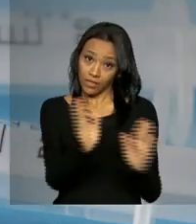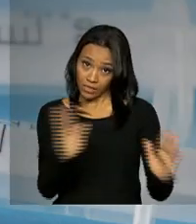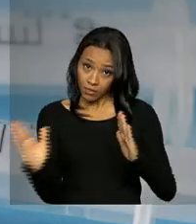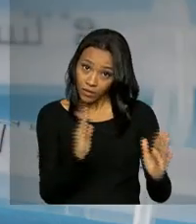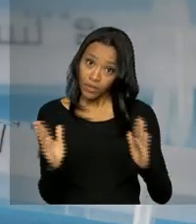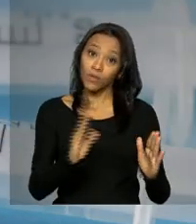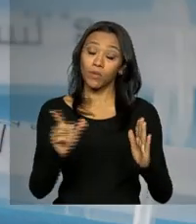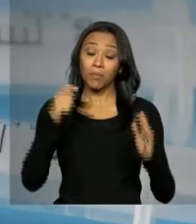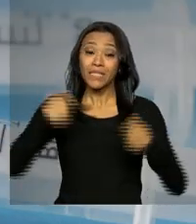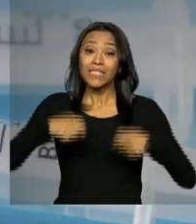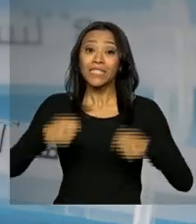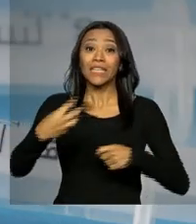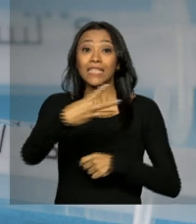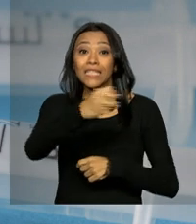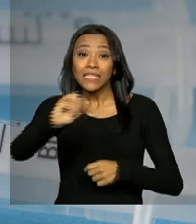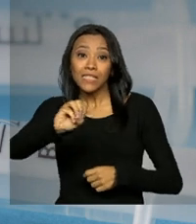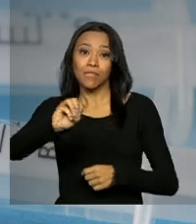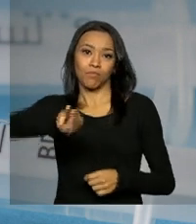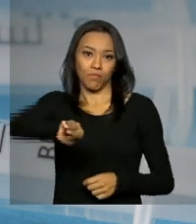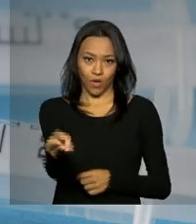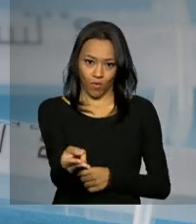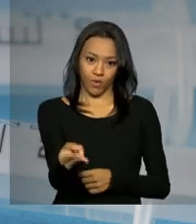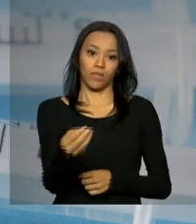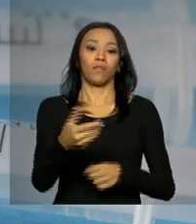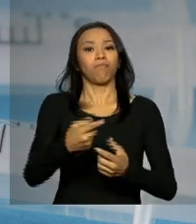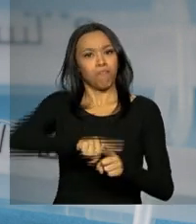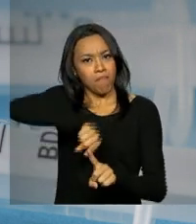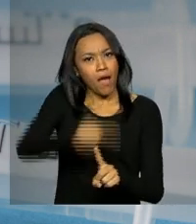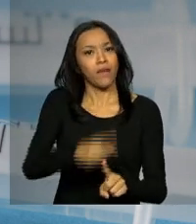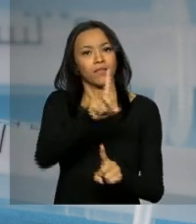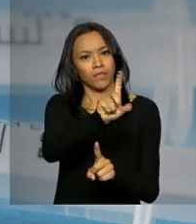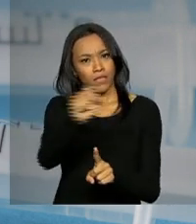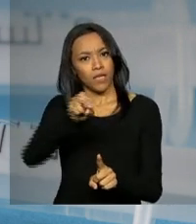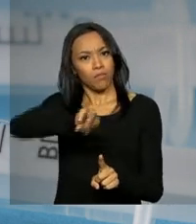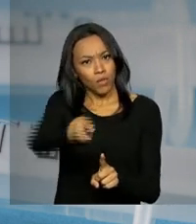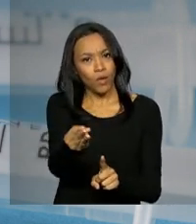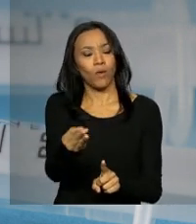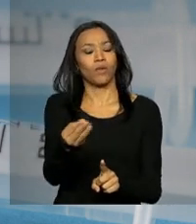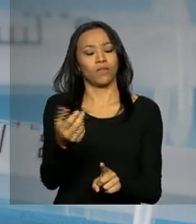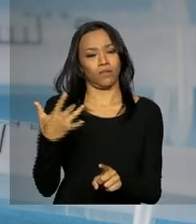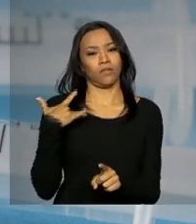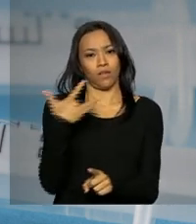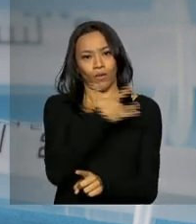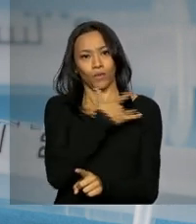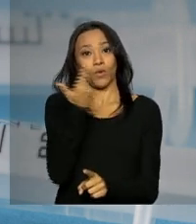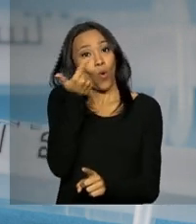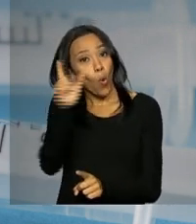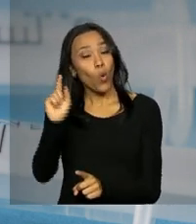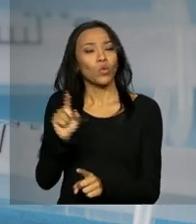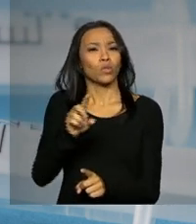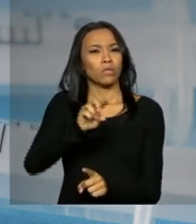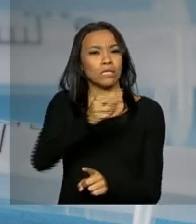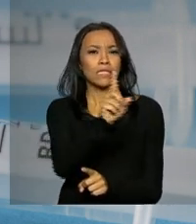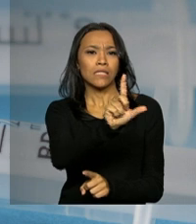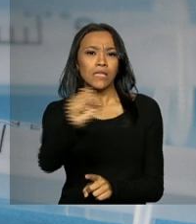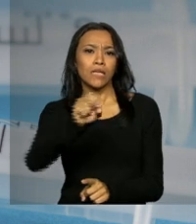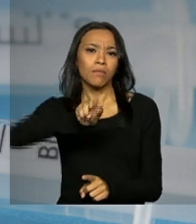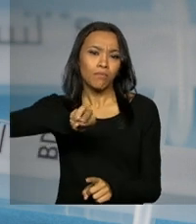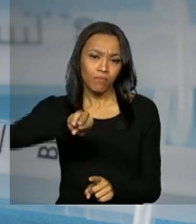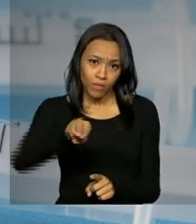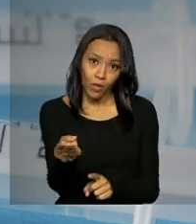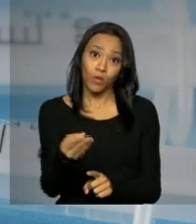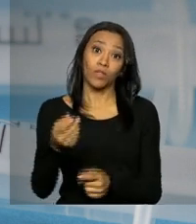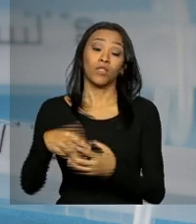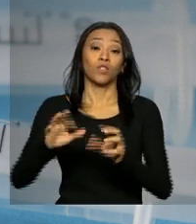serão necessários 300 milhões. Além dos 100 milhões da saúde, estão sob análise outros 100 milhões do Ministério